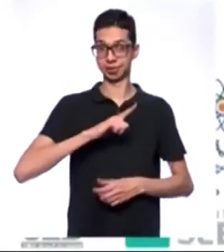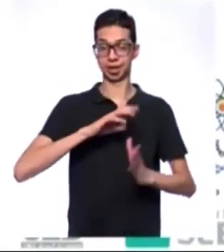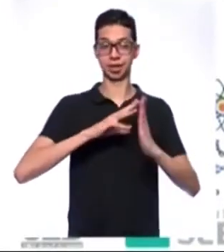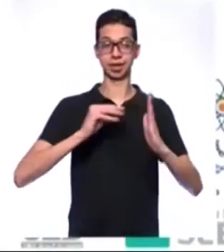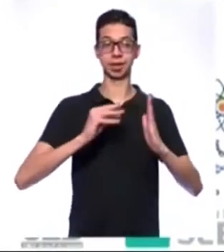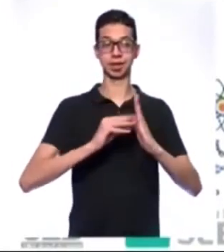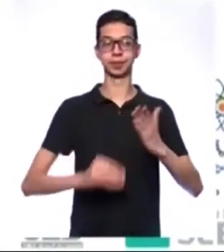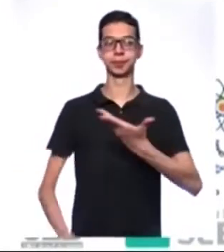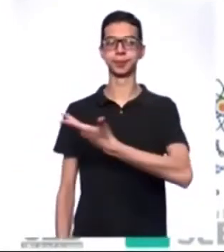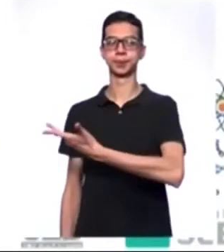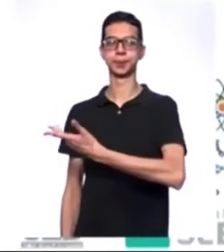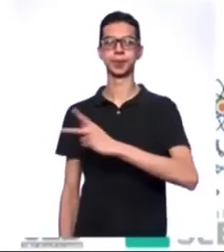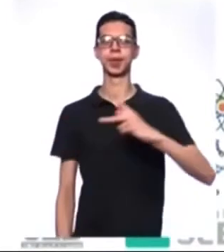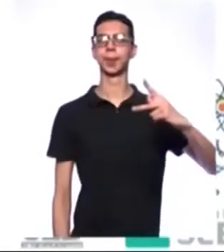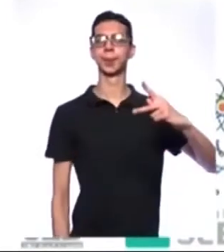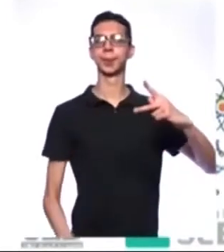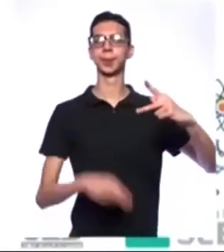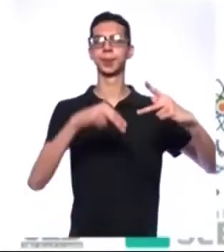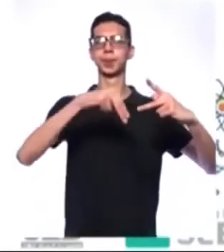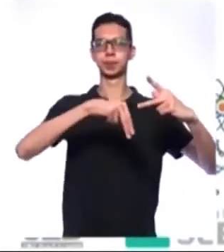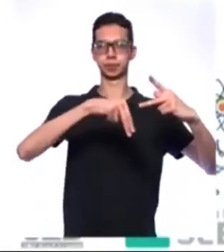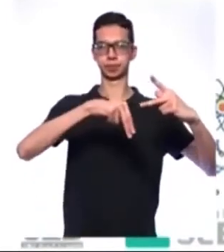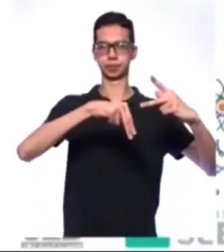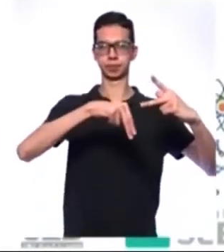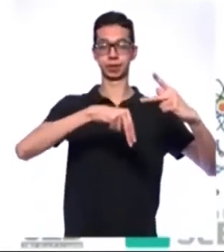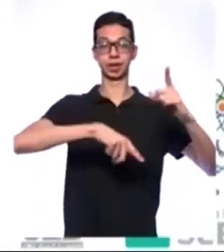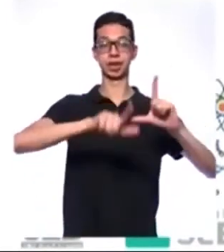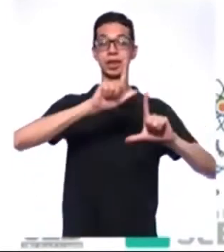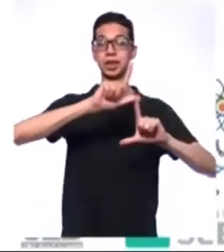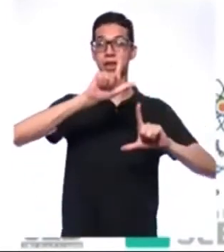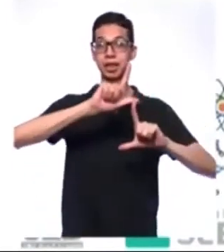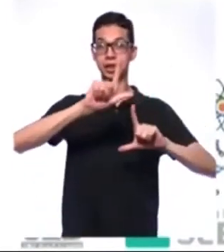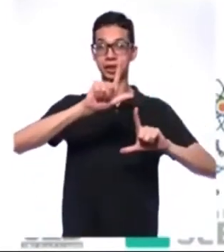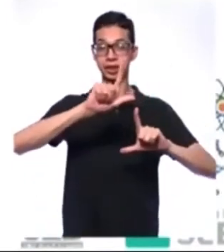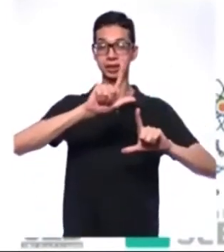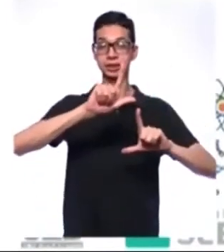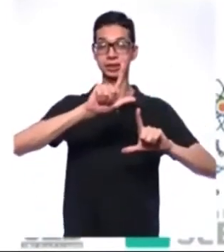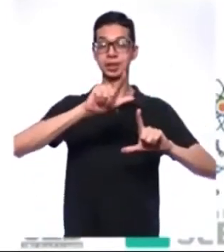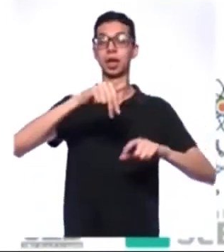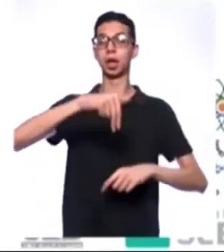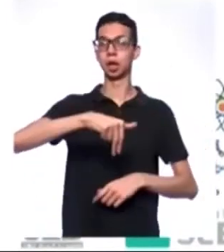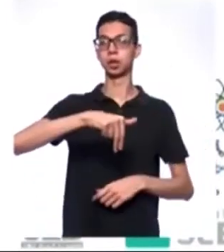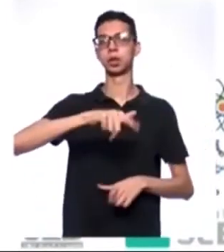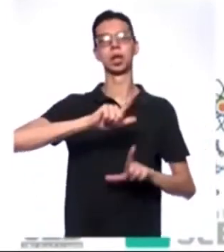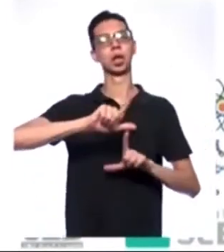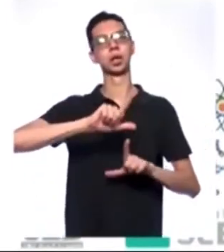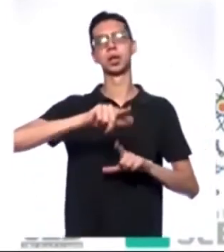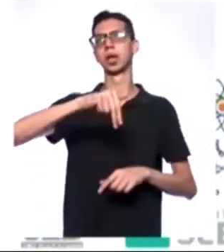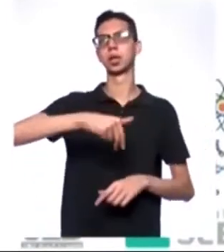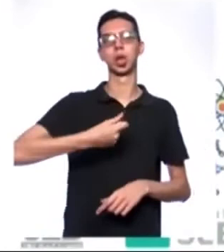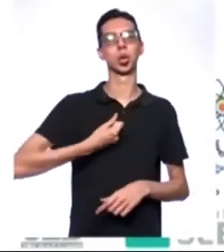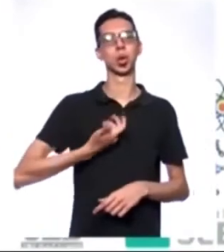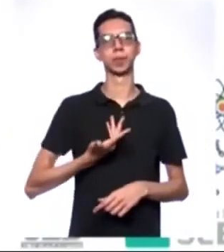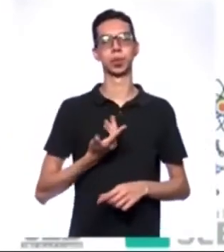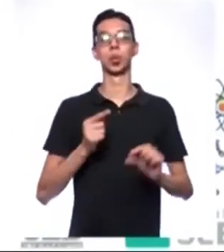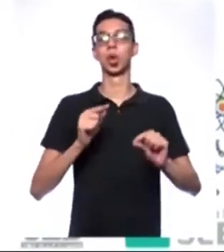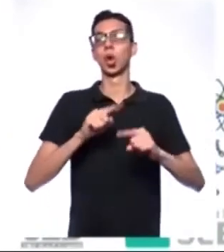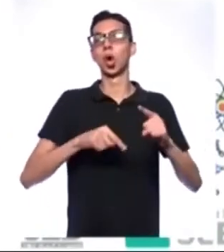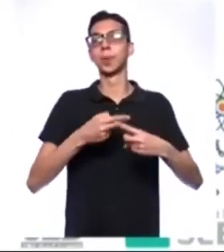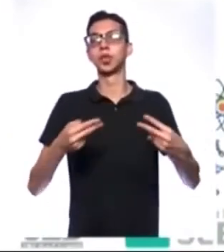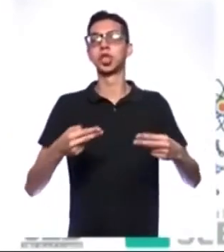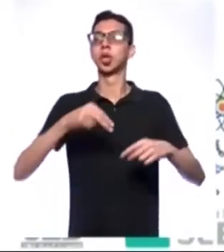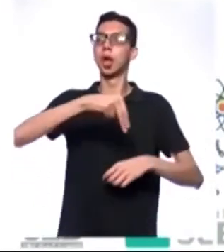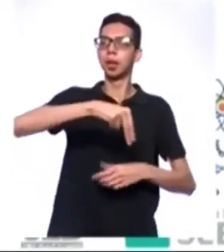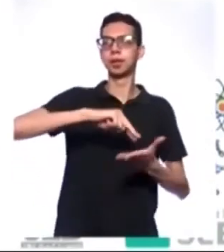de n elementos n letras n números n objetos ele fatorial